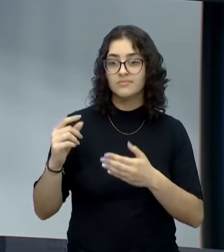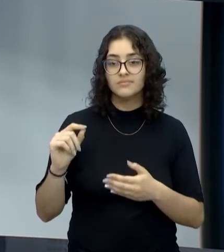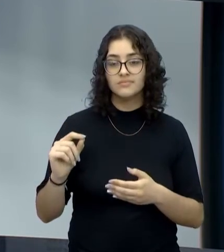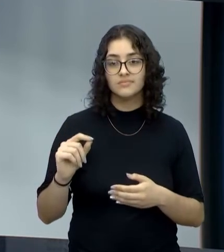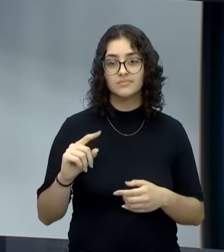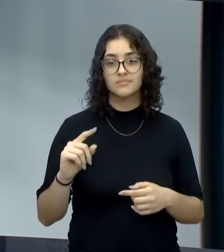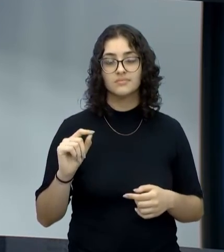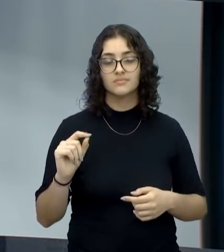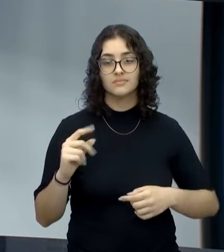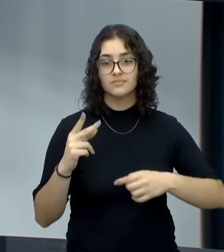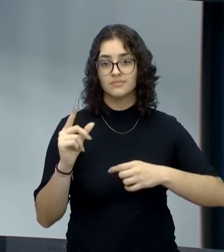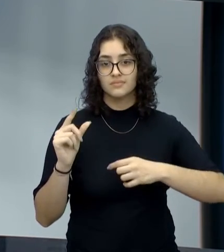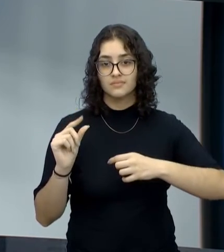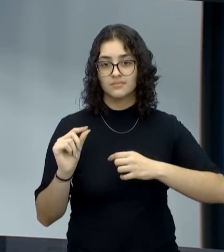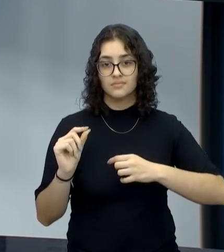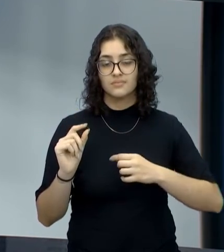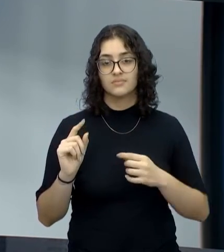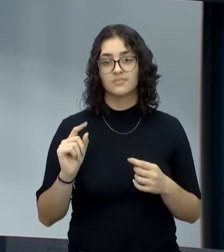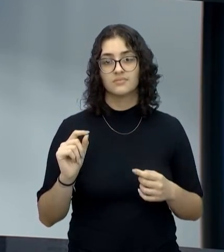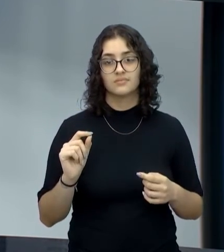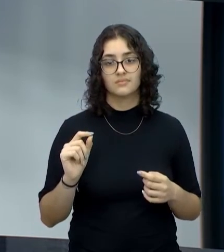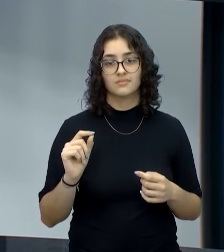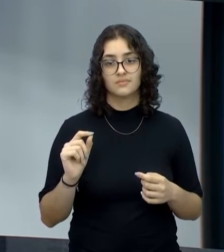tendência daquela espécie é o quê?